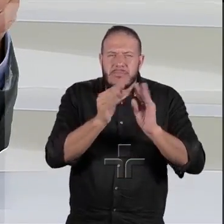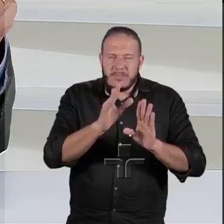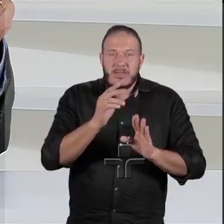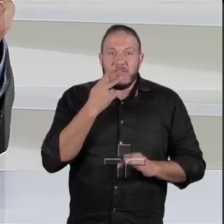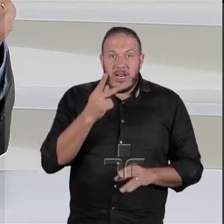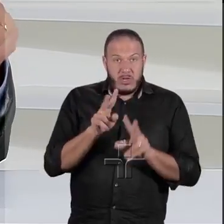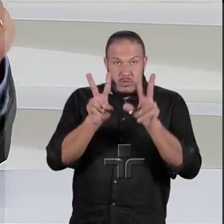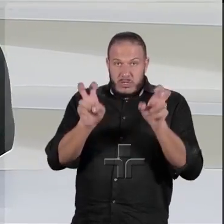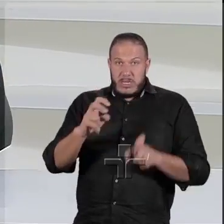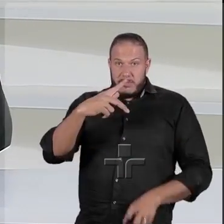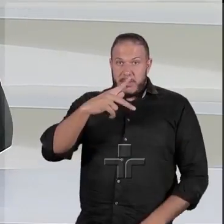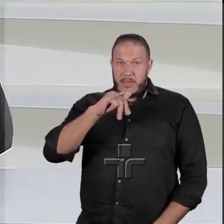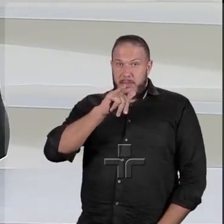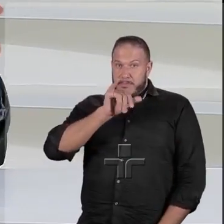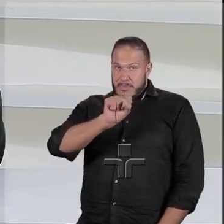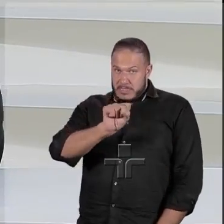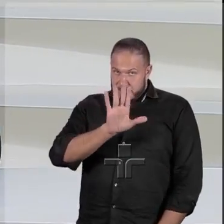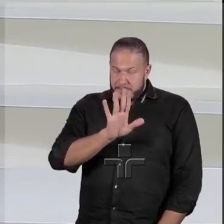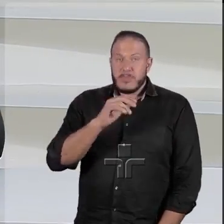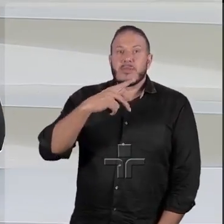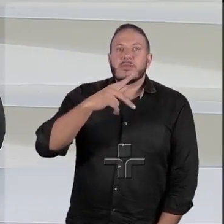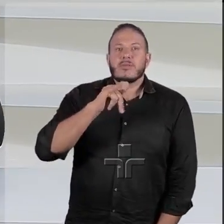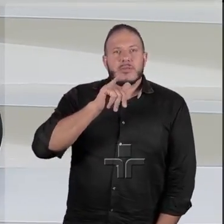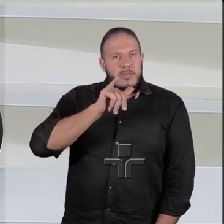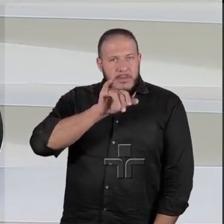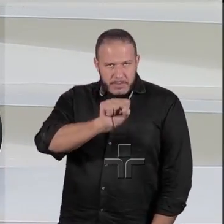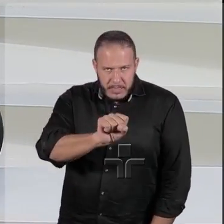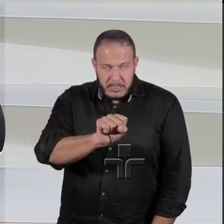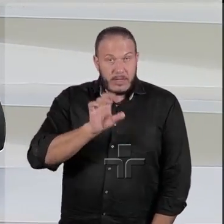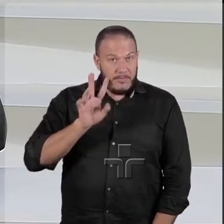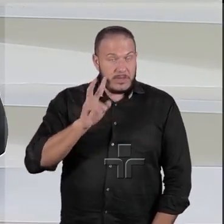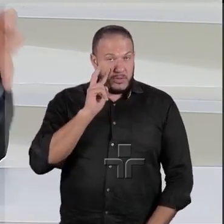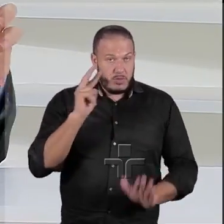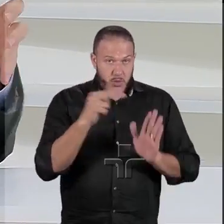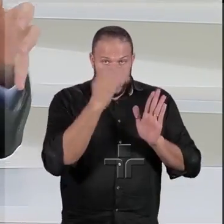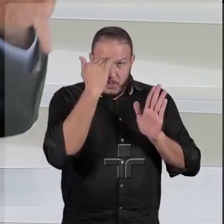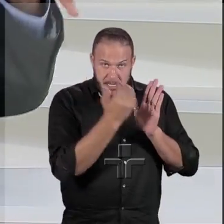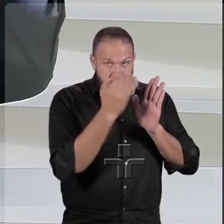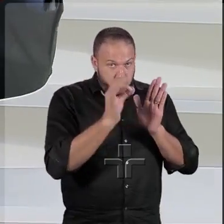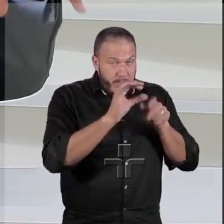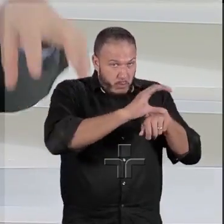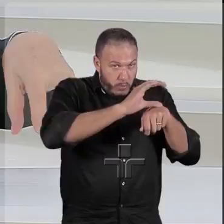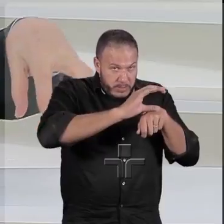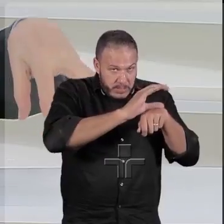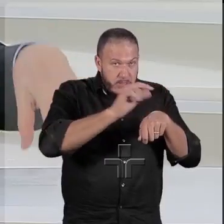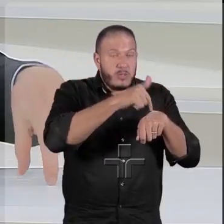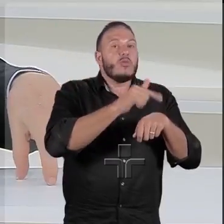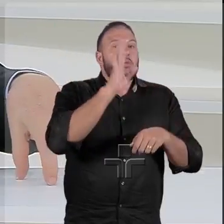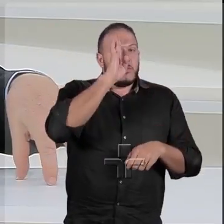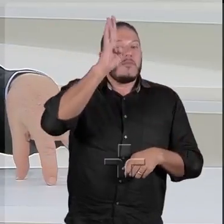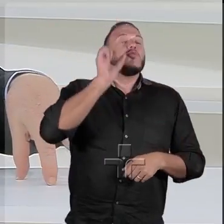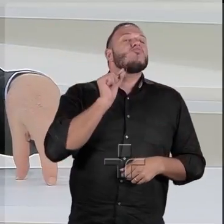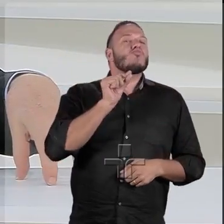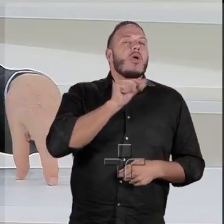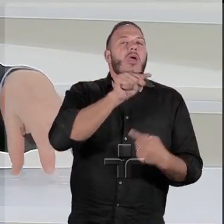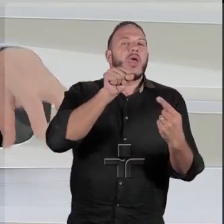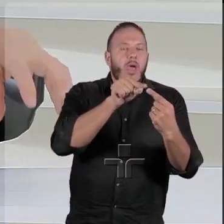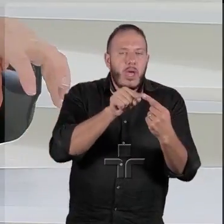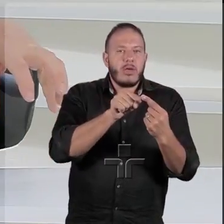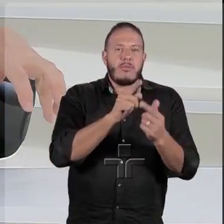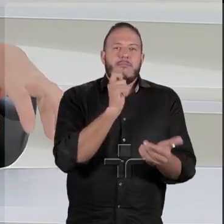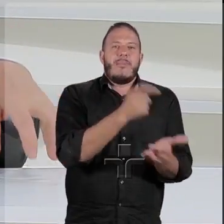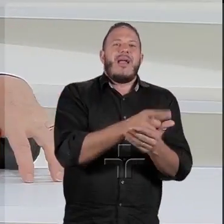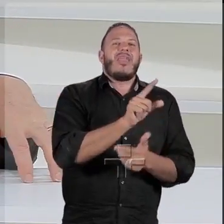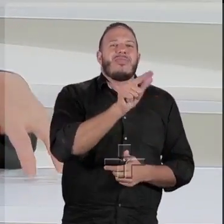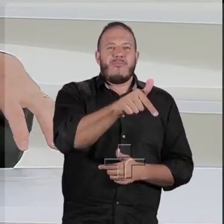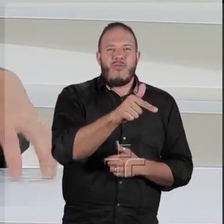PIS, o PIS, pela Constituição, ele é destinado a financiar o seguro-desemprego.